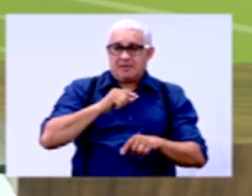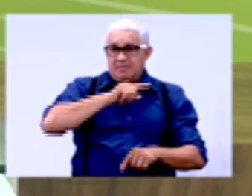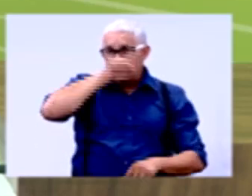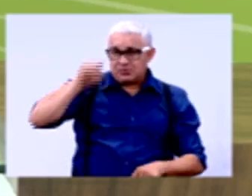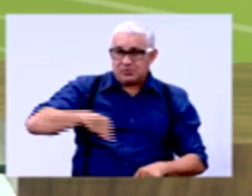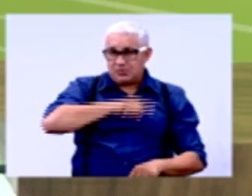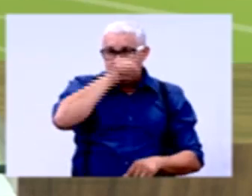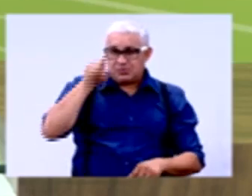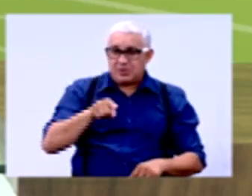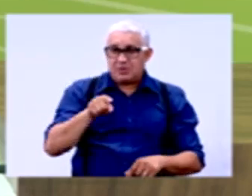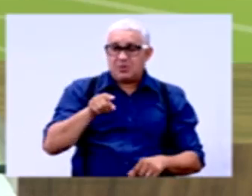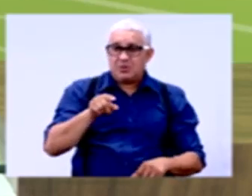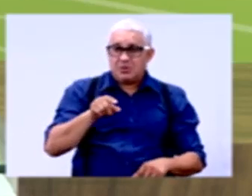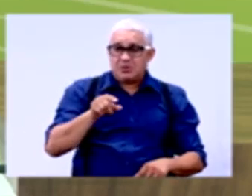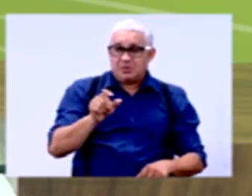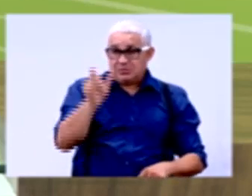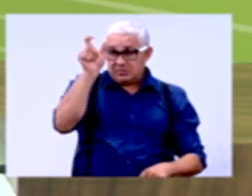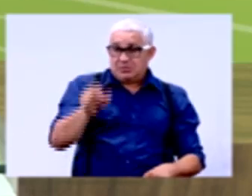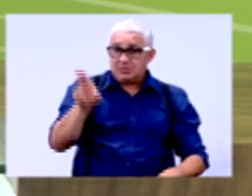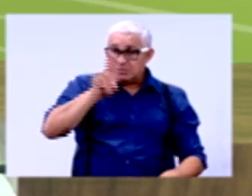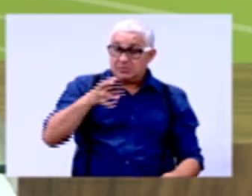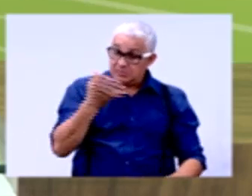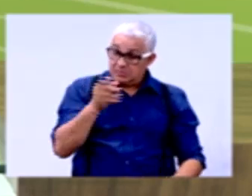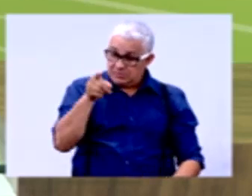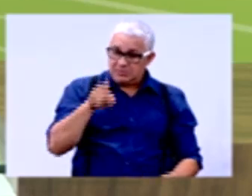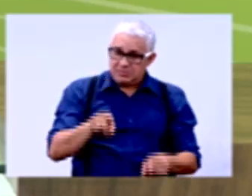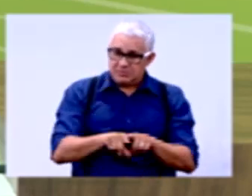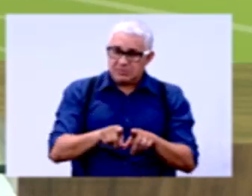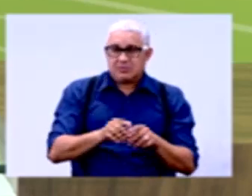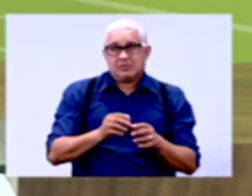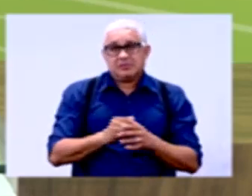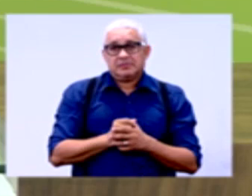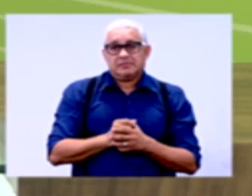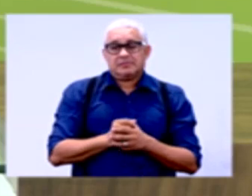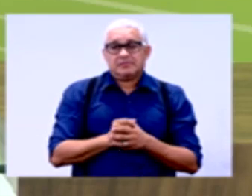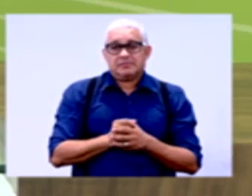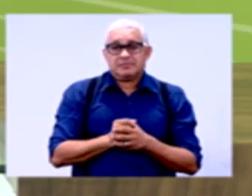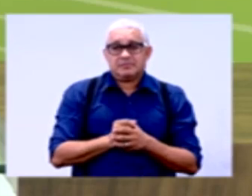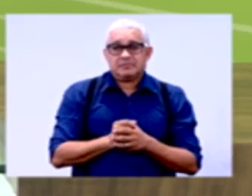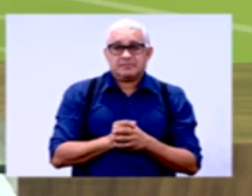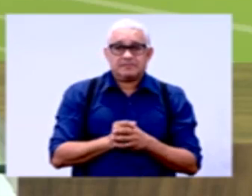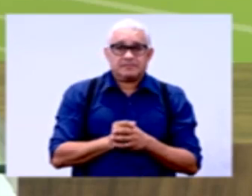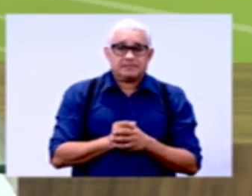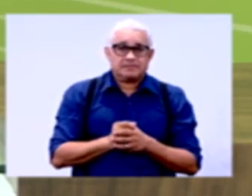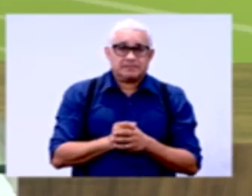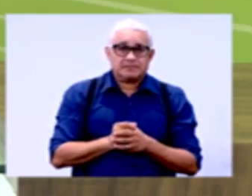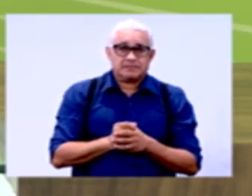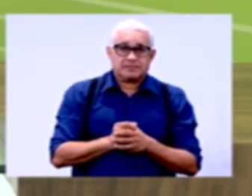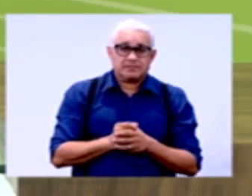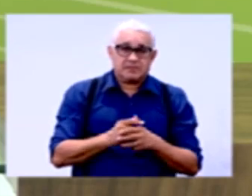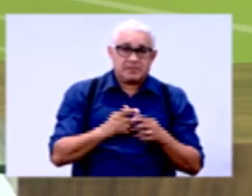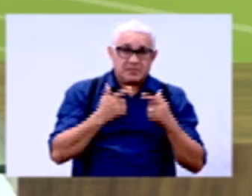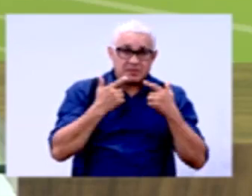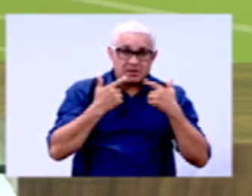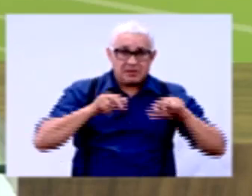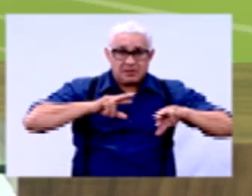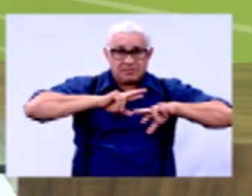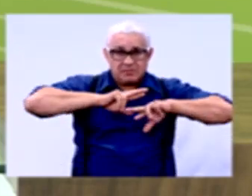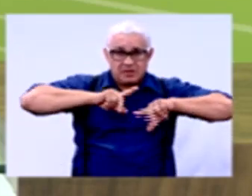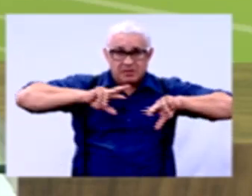no usuário e vamos dizer assim, das linguagens de servidores